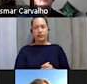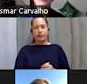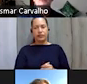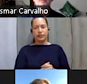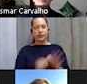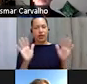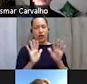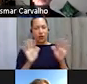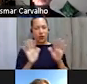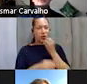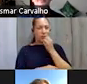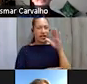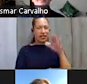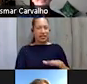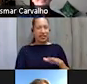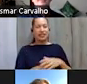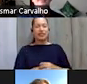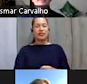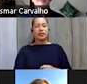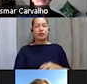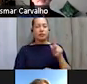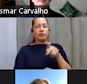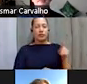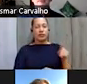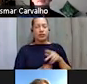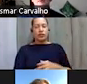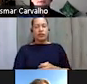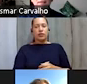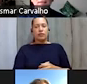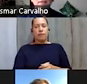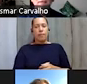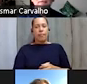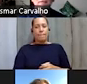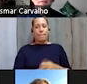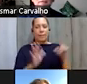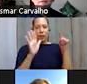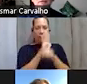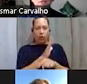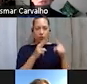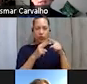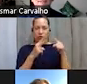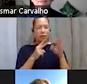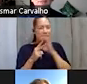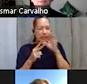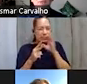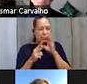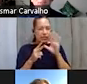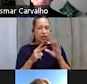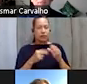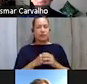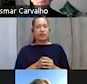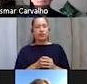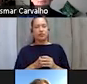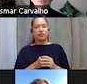Oi, boa tarde, professor. São duas perguntas, mas vai ser bem rápida. Olha só, cada vez que me chamam